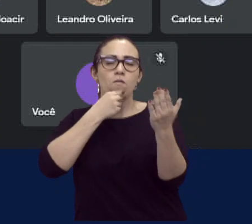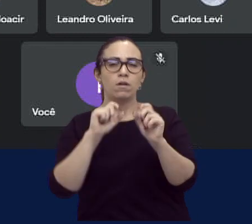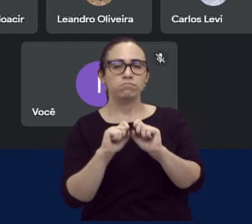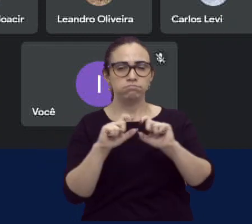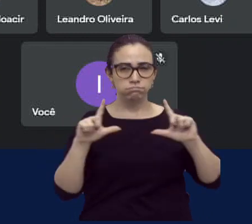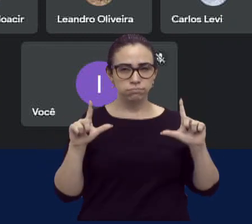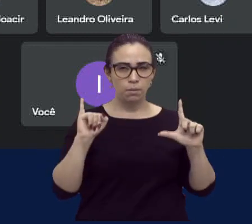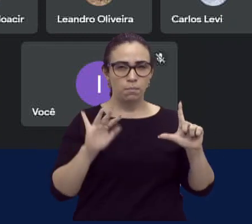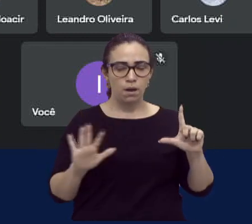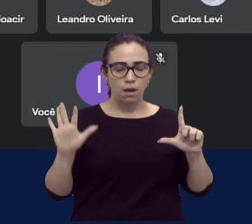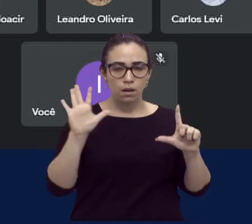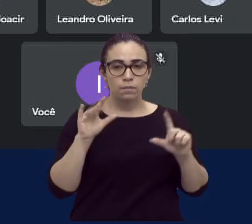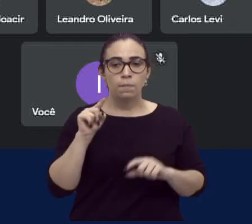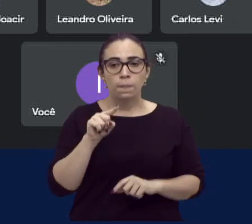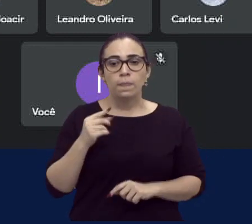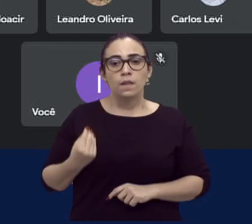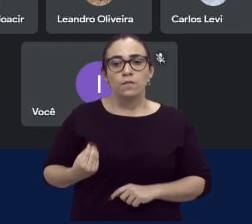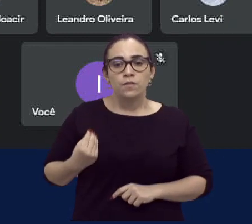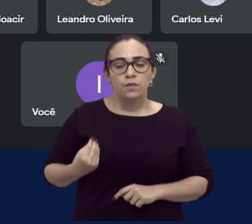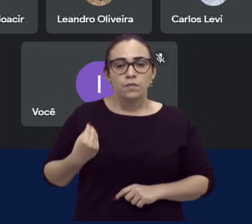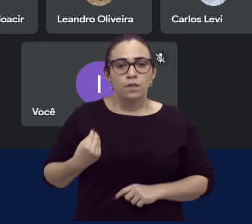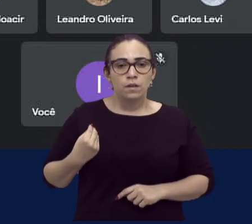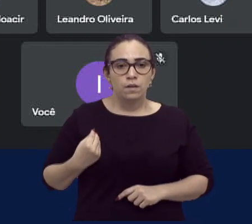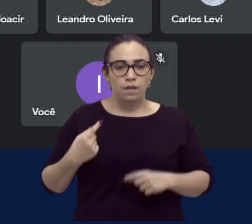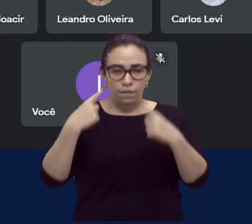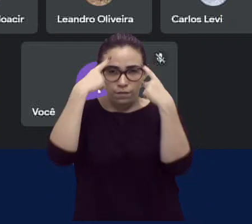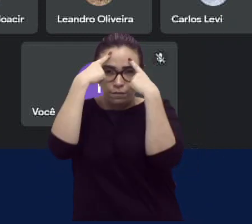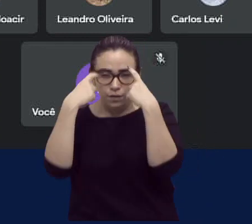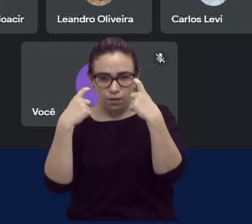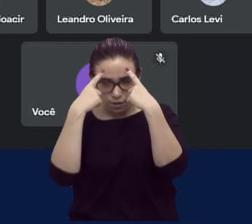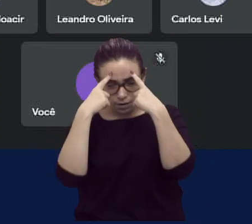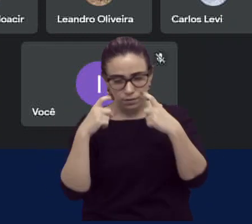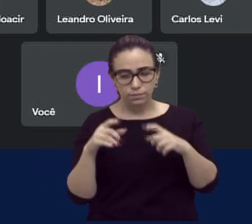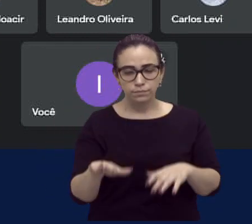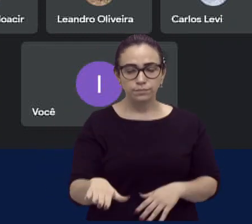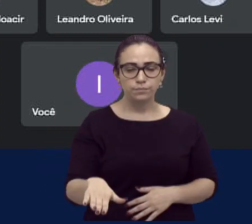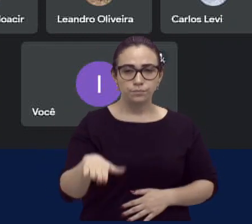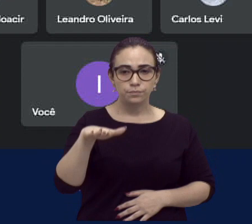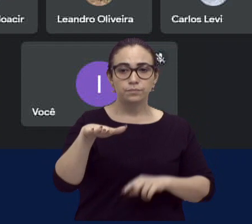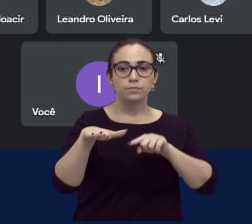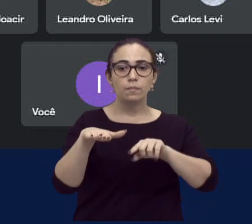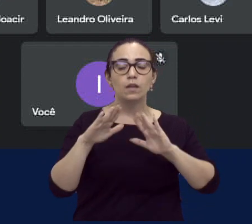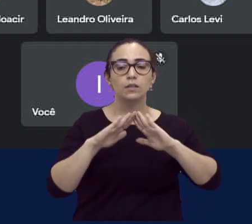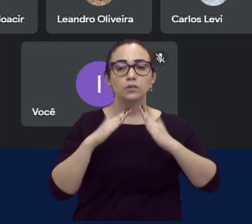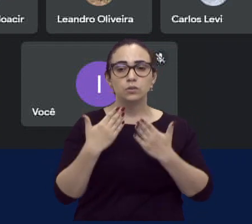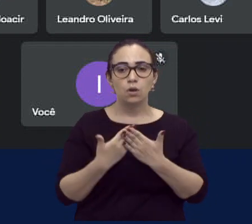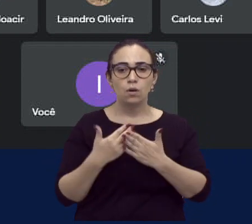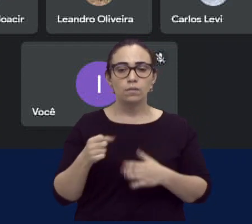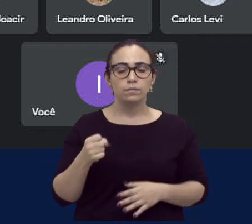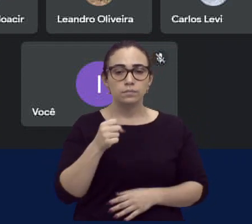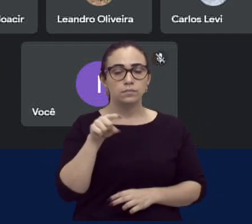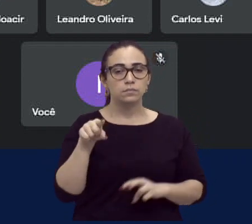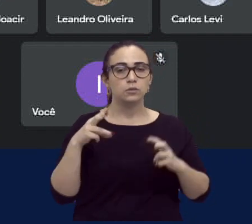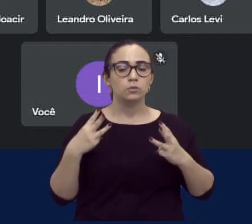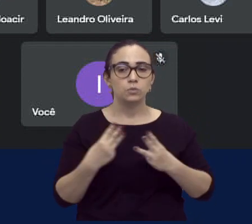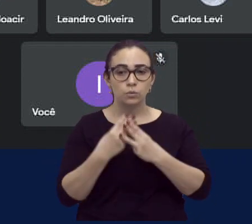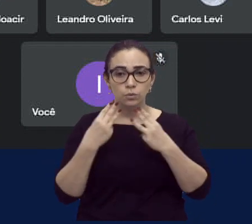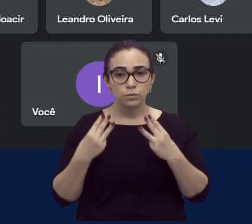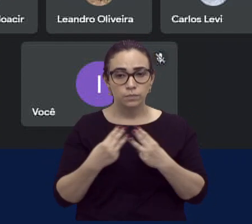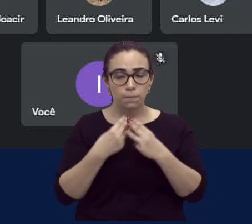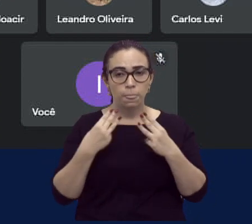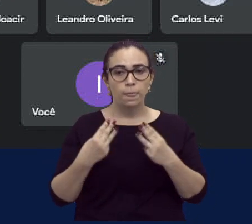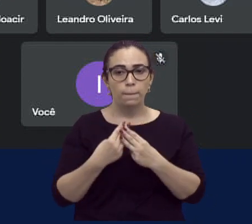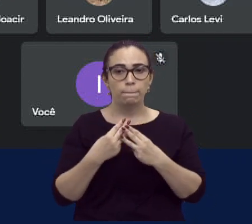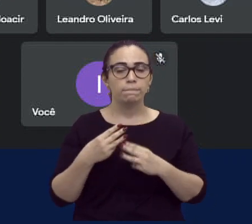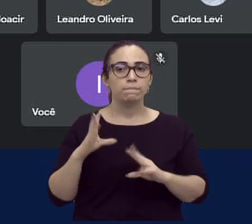Ele viveu extrema situação de violência na infância. Ele foi para uma escola onde, sendo judeu, ele não